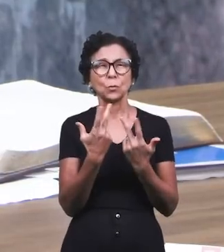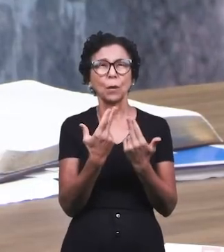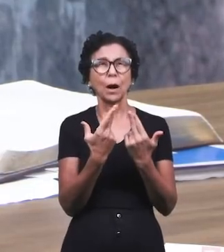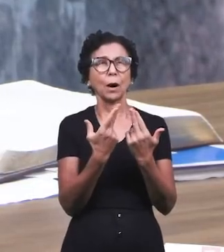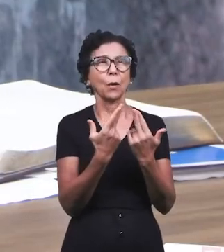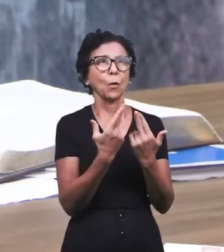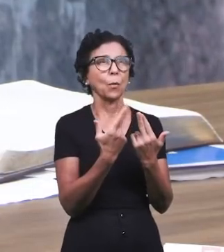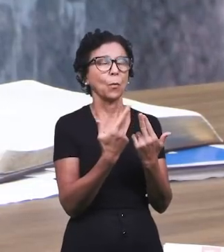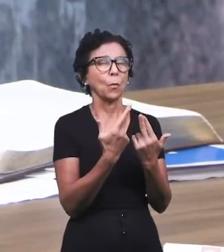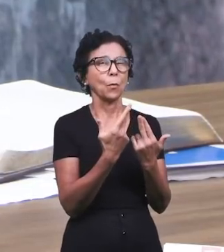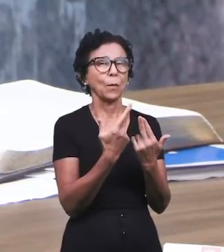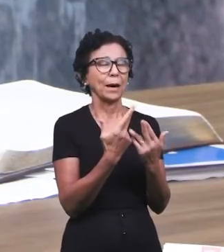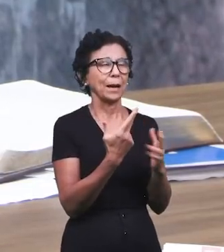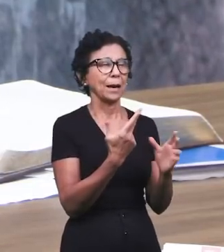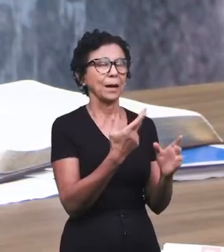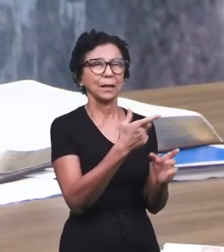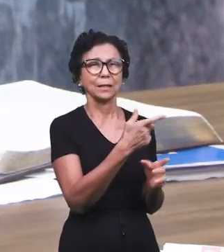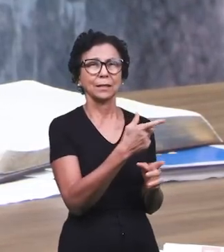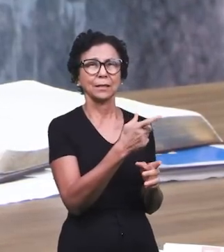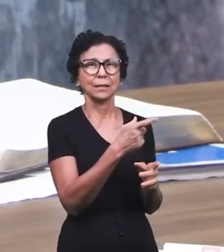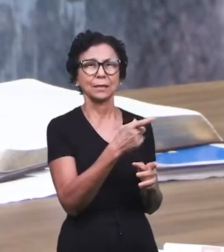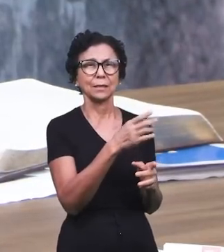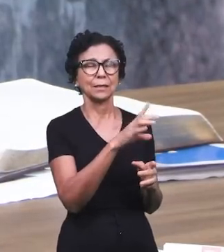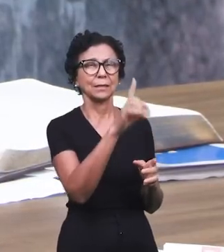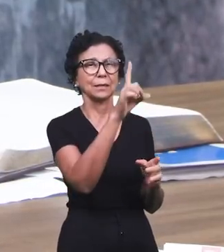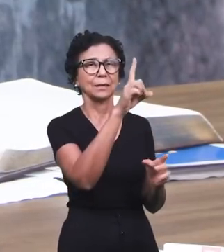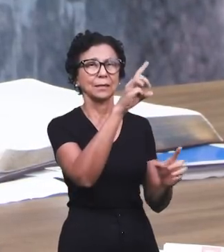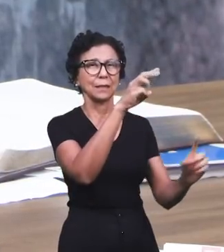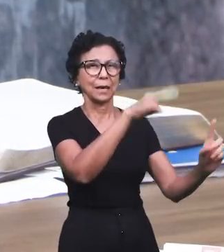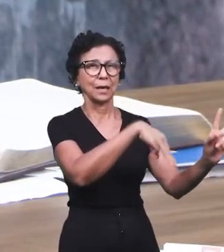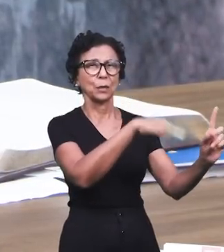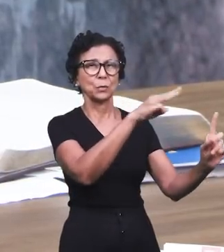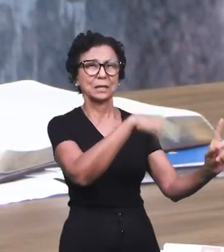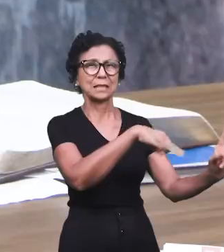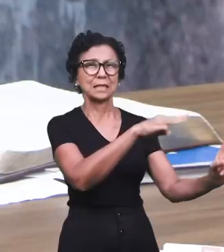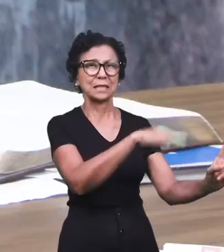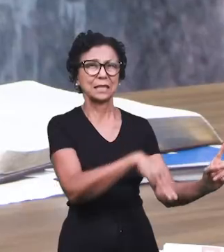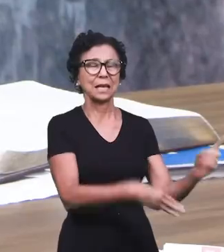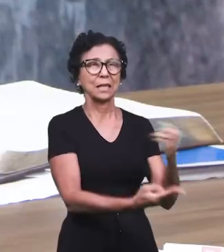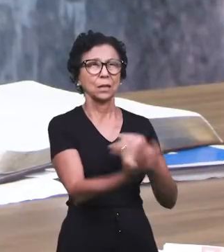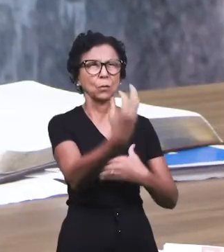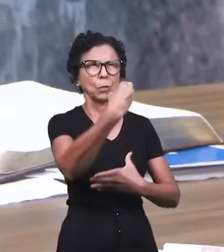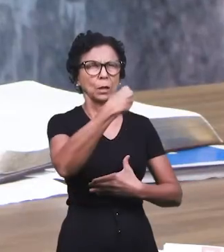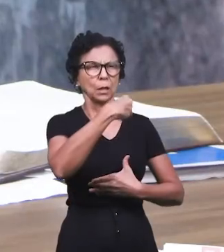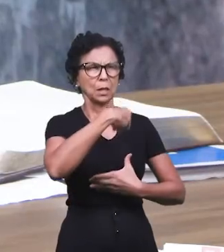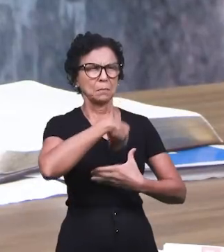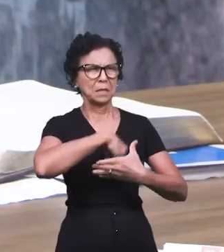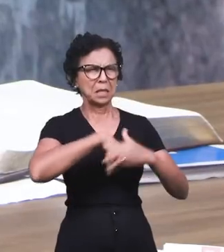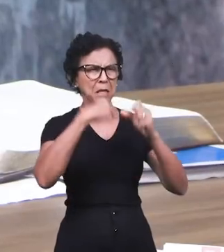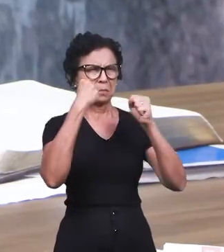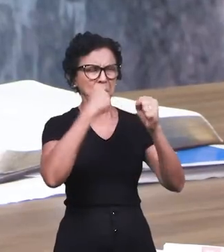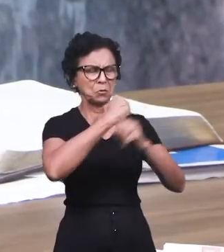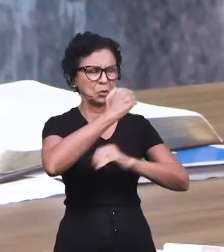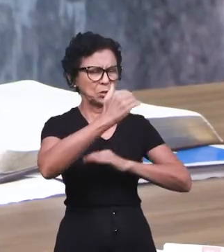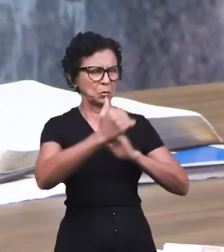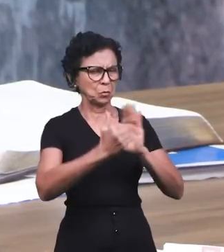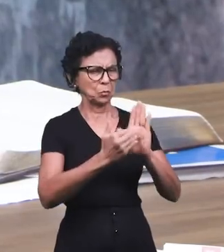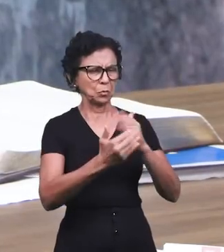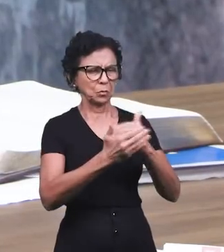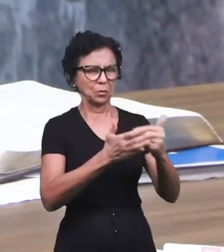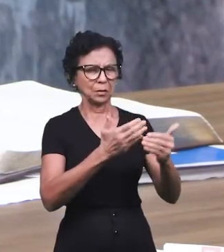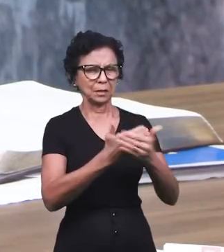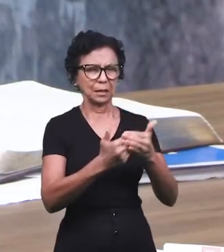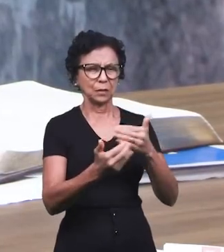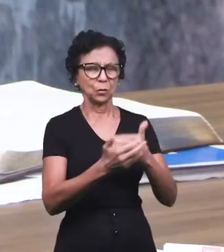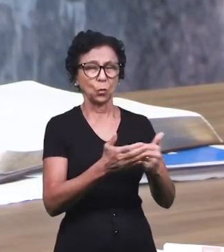deles, com a condição mental mesmo deles. Eles internalizavam que podiam fazer qualquer coisa. Então a história registra